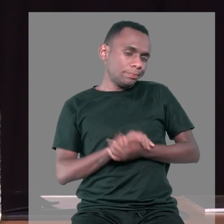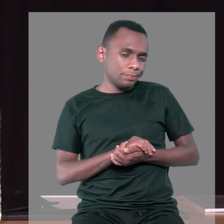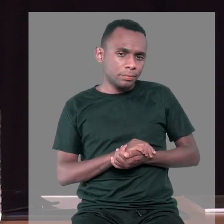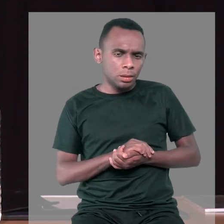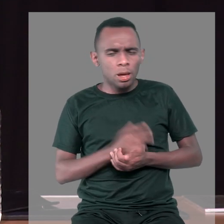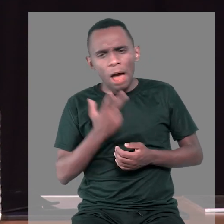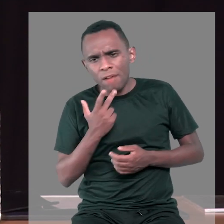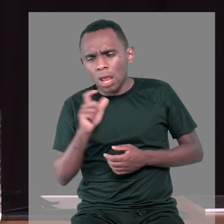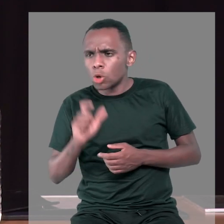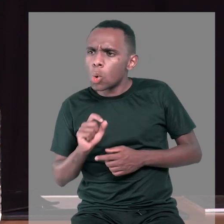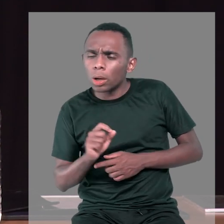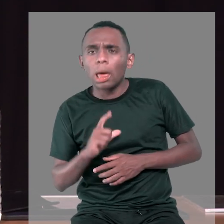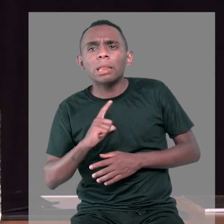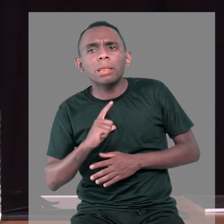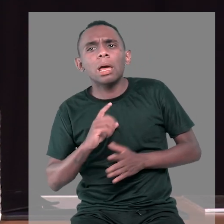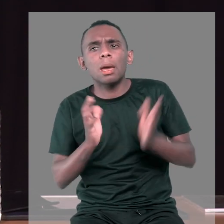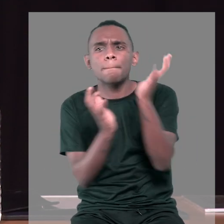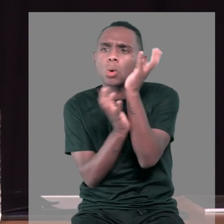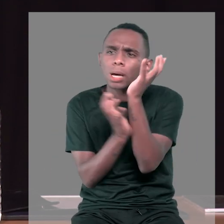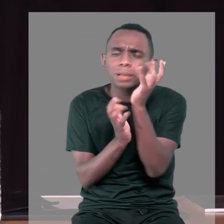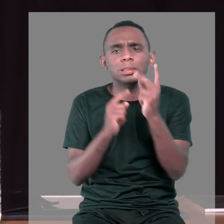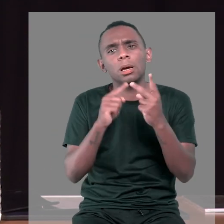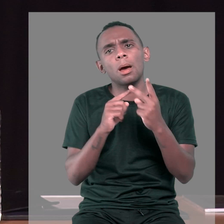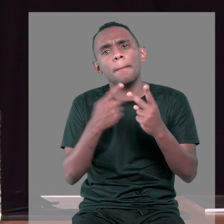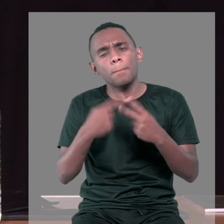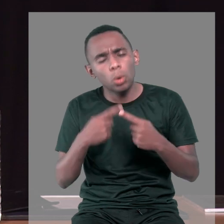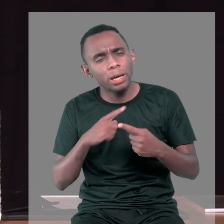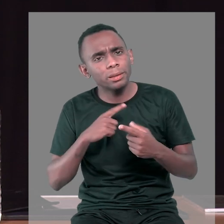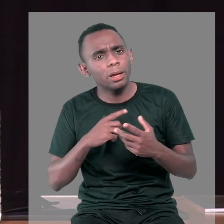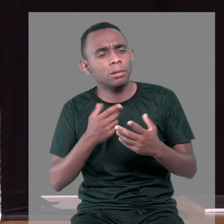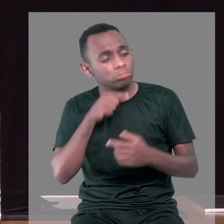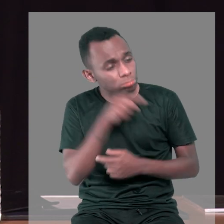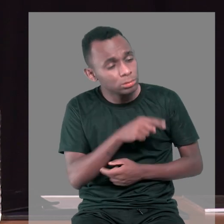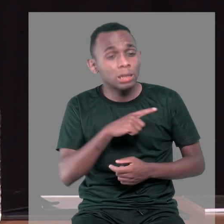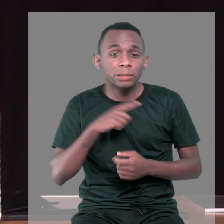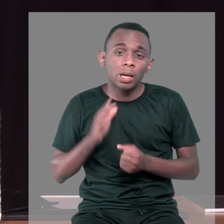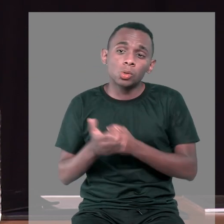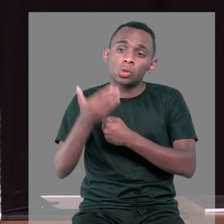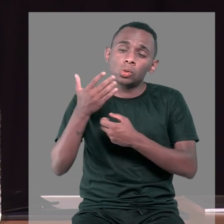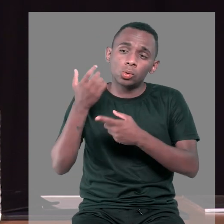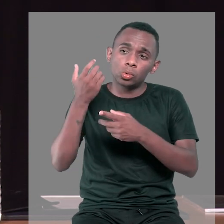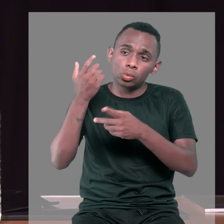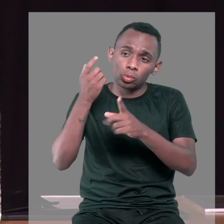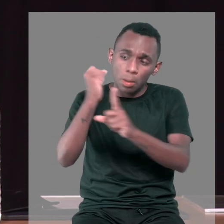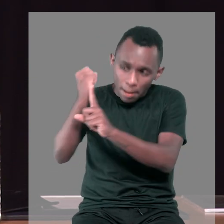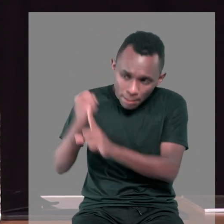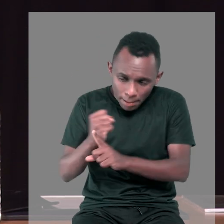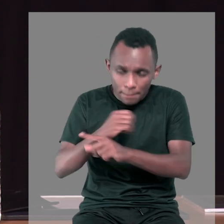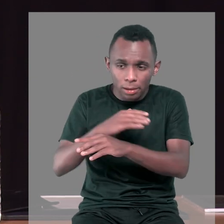existe o genocídio. Então existe sistema totalitário. Não é simples assim. Né? Quer dizer, o que ela está dizendo é